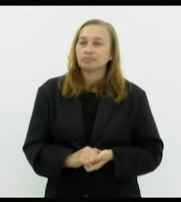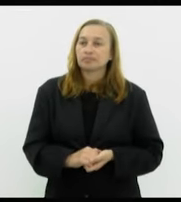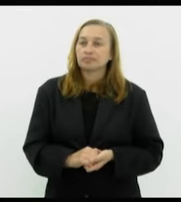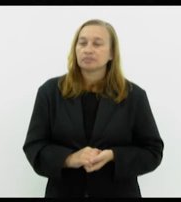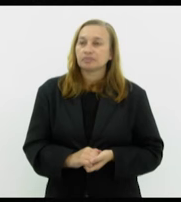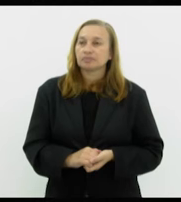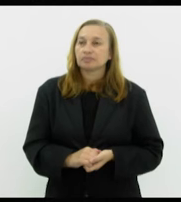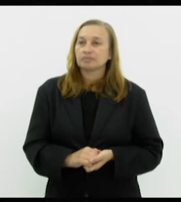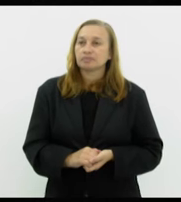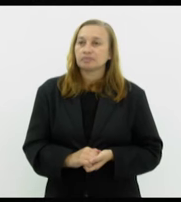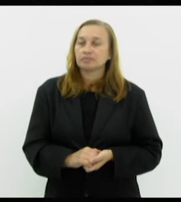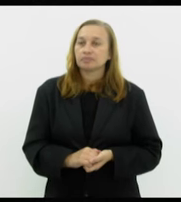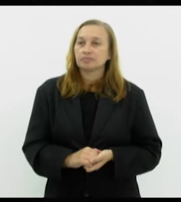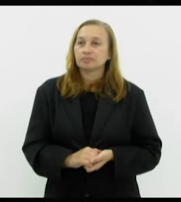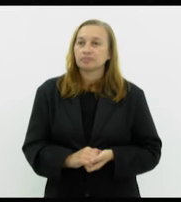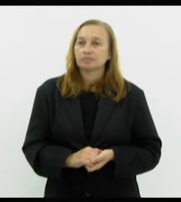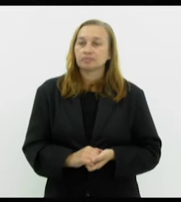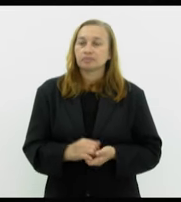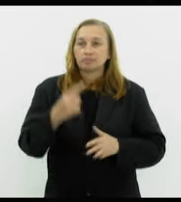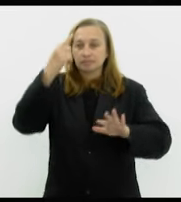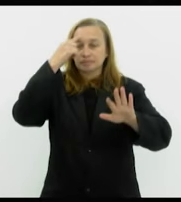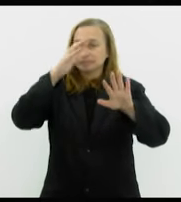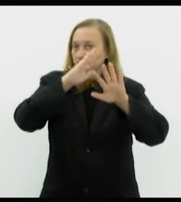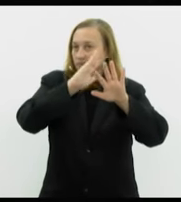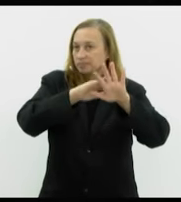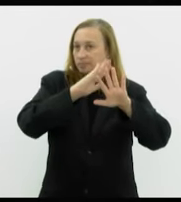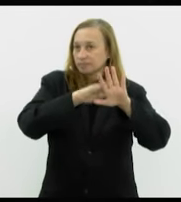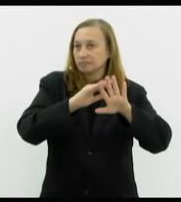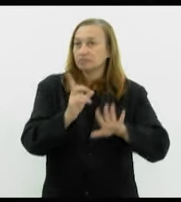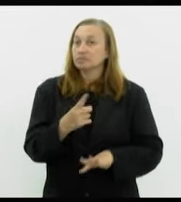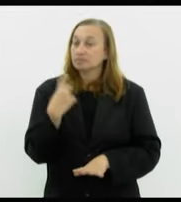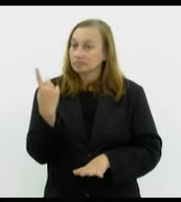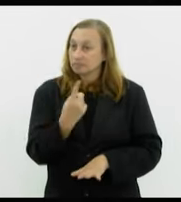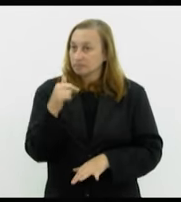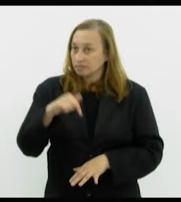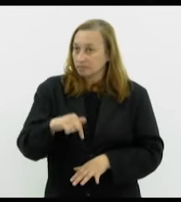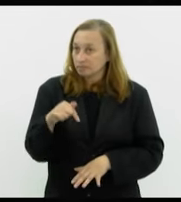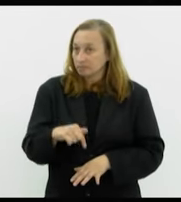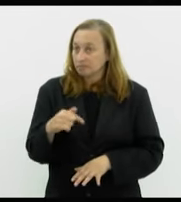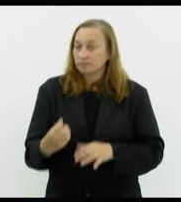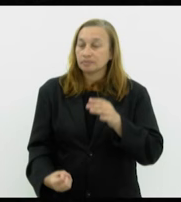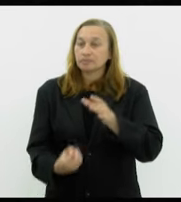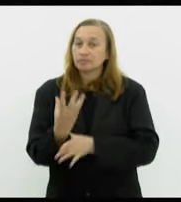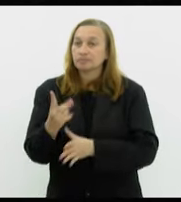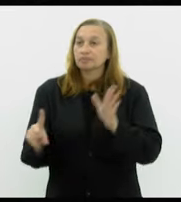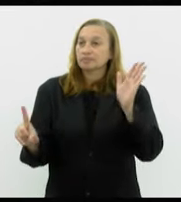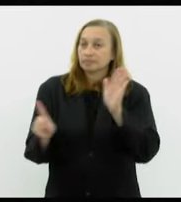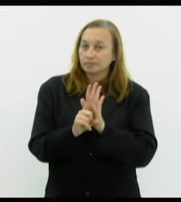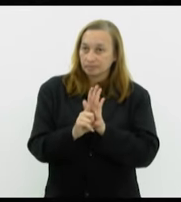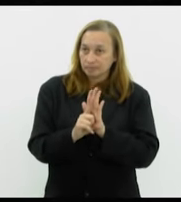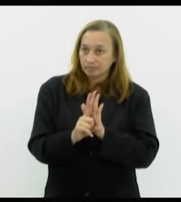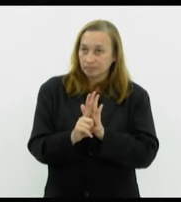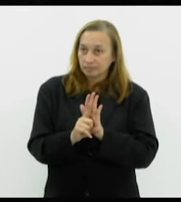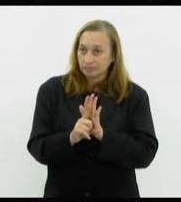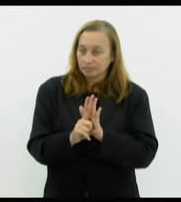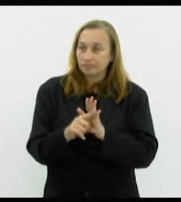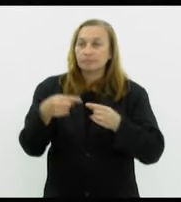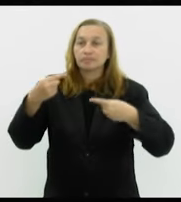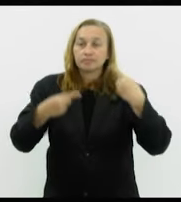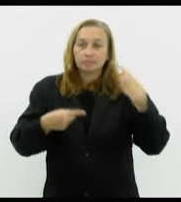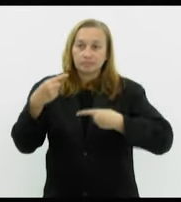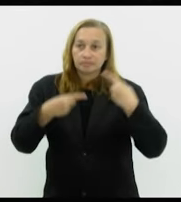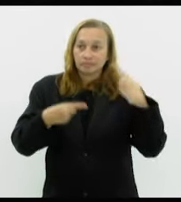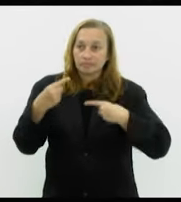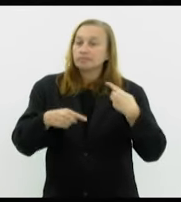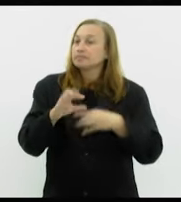independente de matriz ideológica, nós estamos aqui para criar leis, para debater aquilo